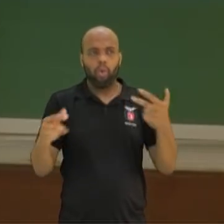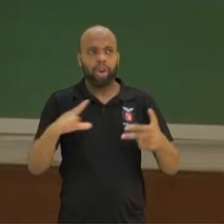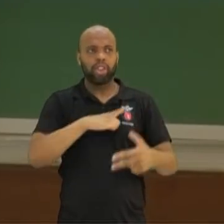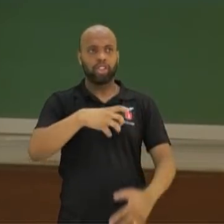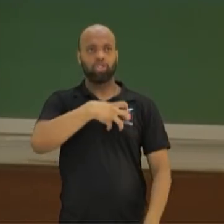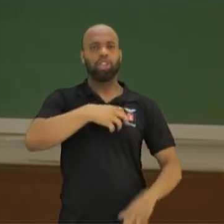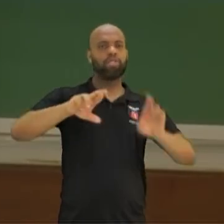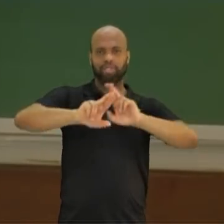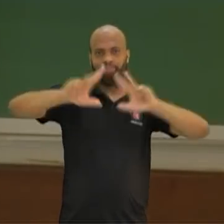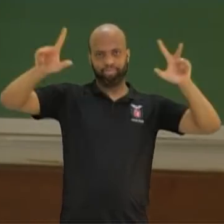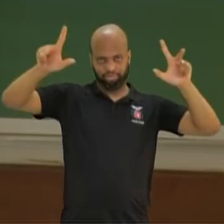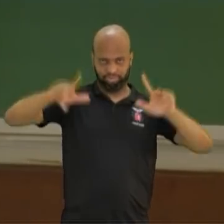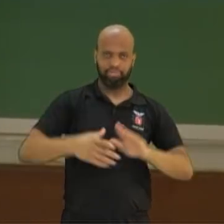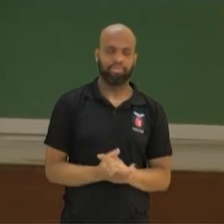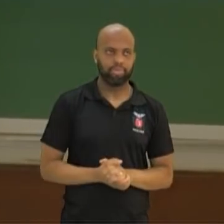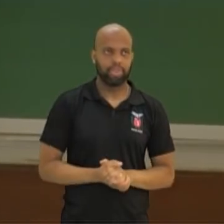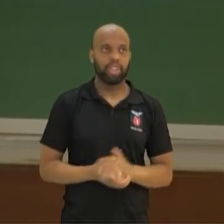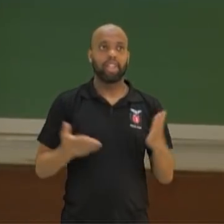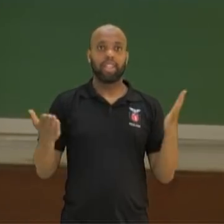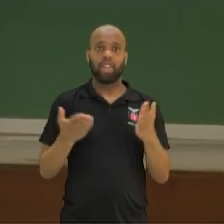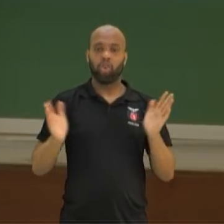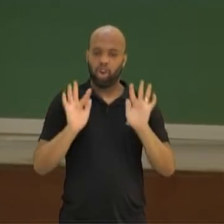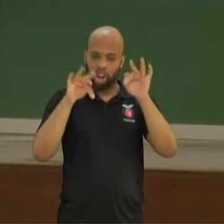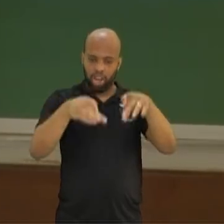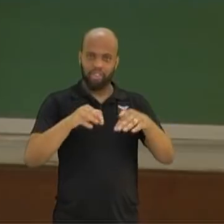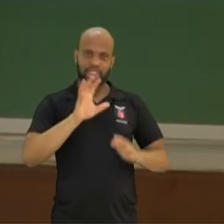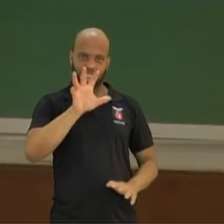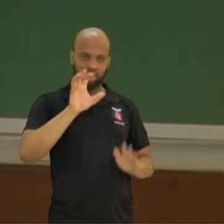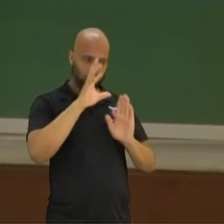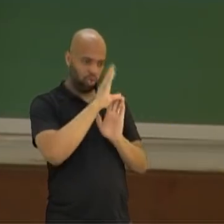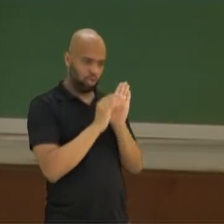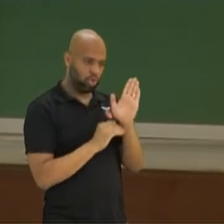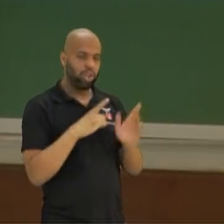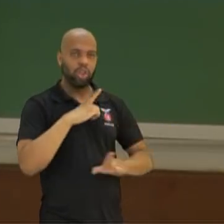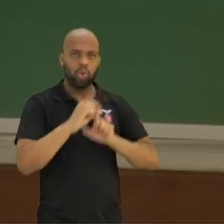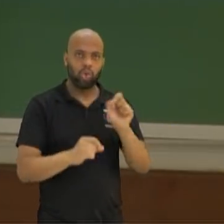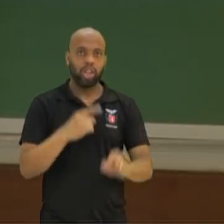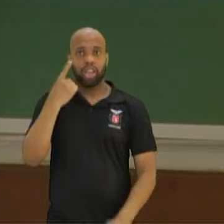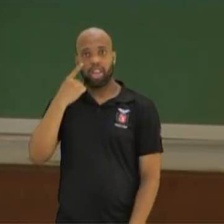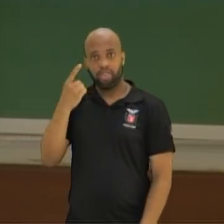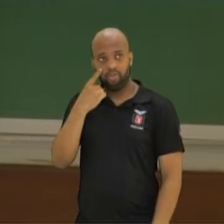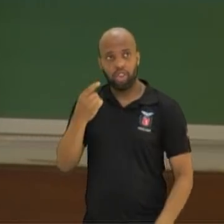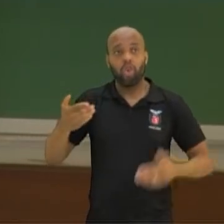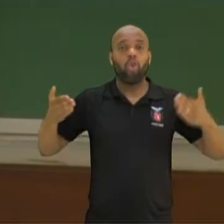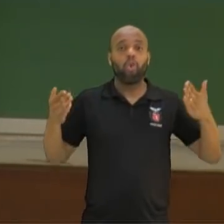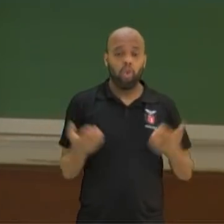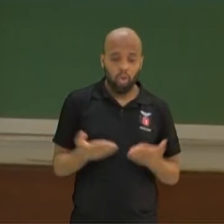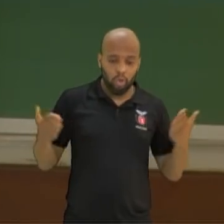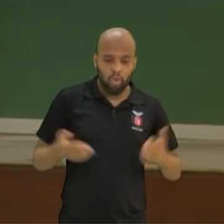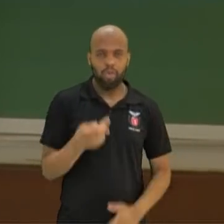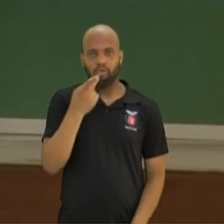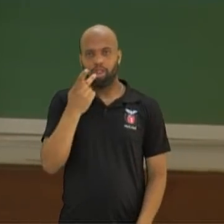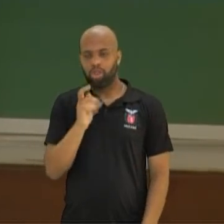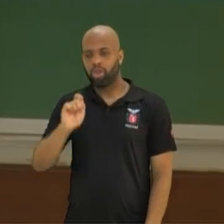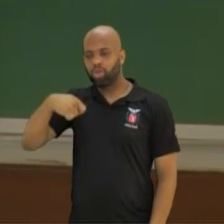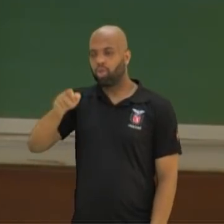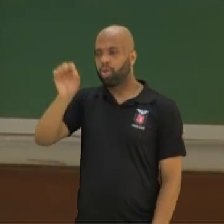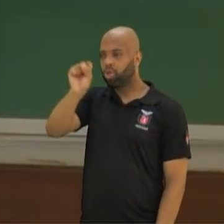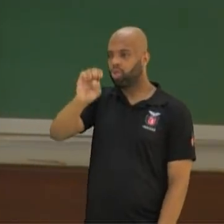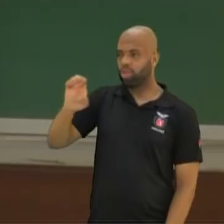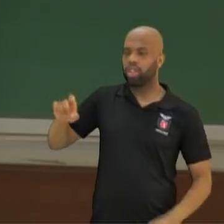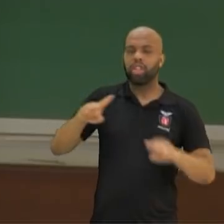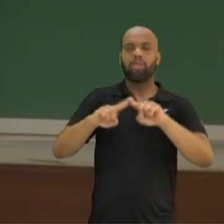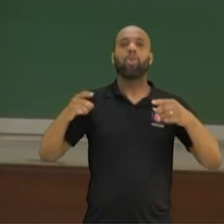maneira diferenciada. Para fechar essa parte, logicamente, temos que olhar hoje, falamos muito da região sudeste, mas